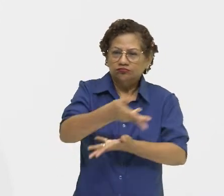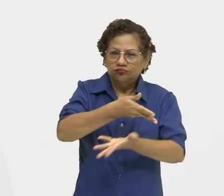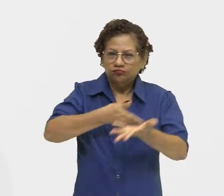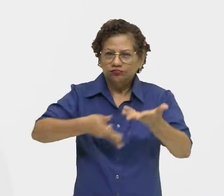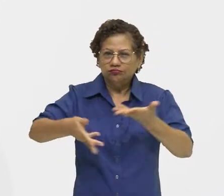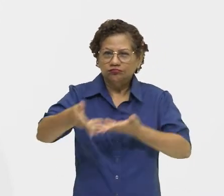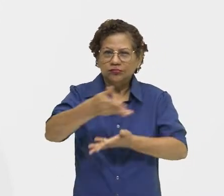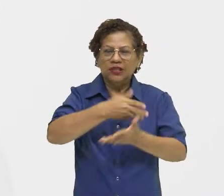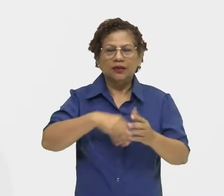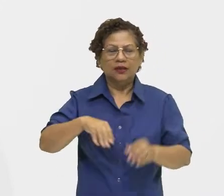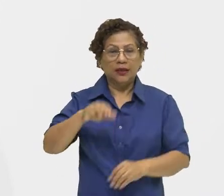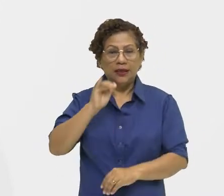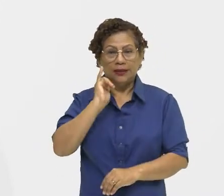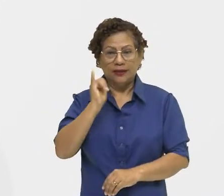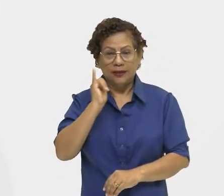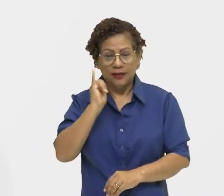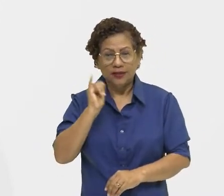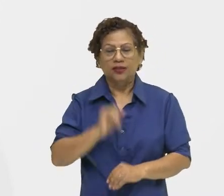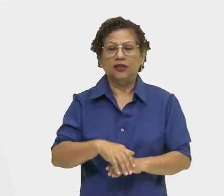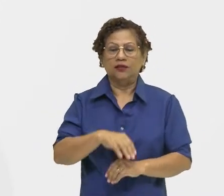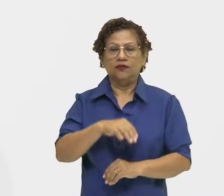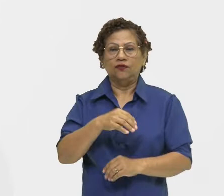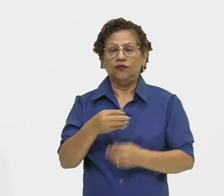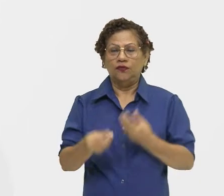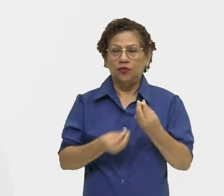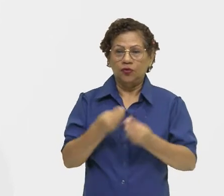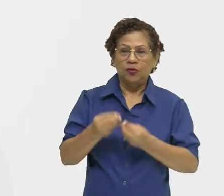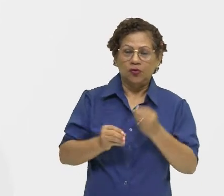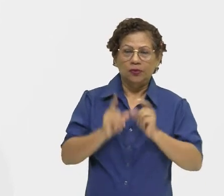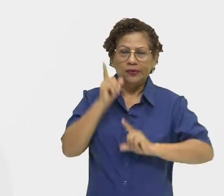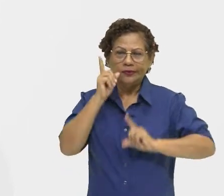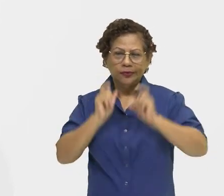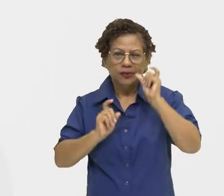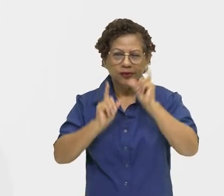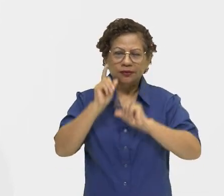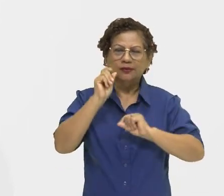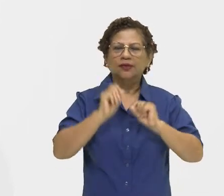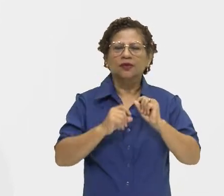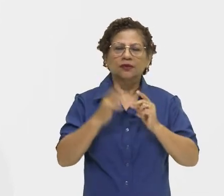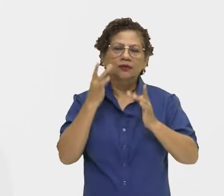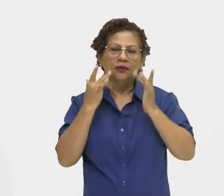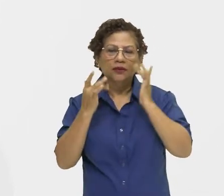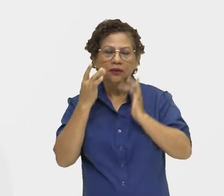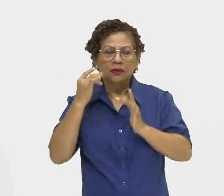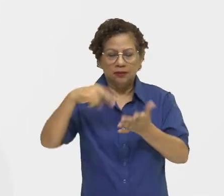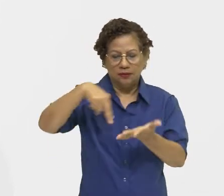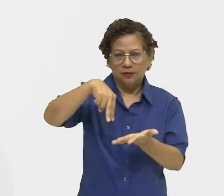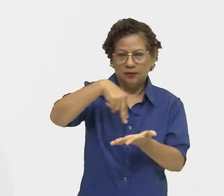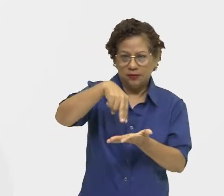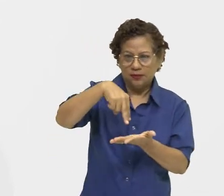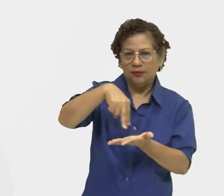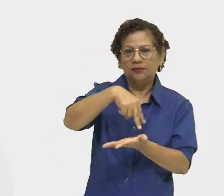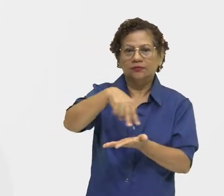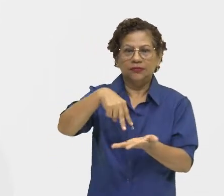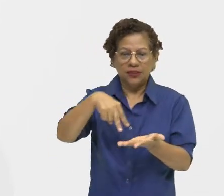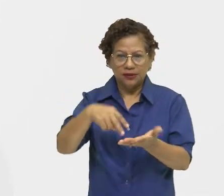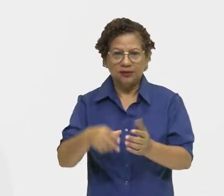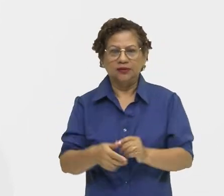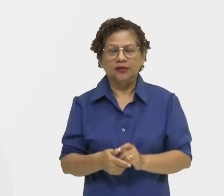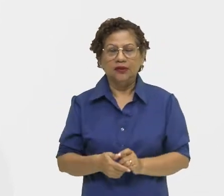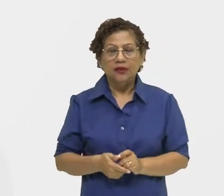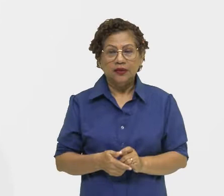narrativas estético-expressivas, artes visuais, dança, música e teatro, em espaços e